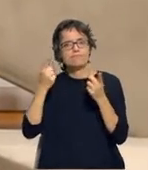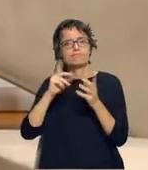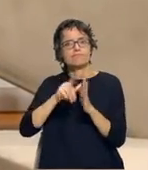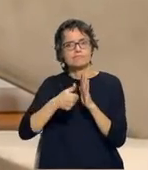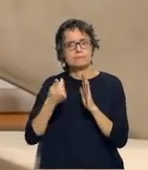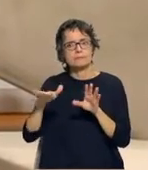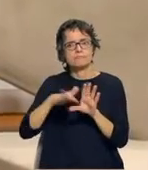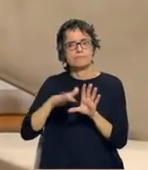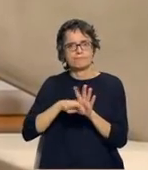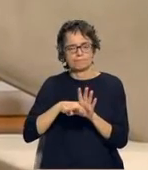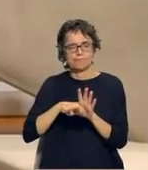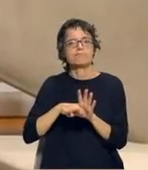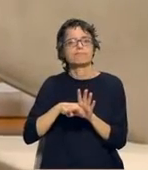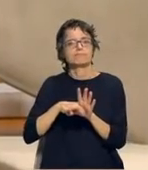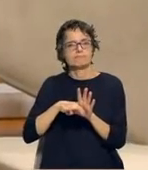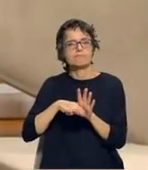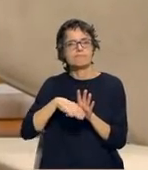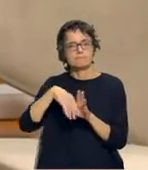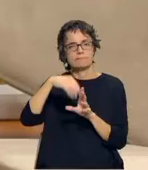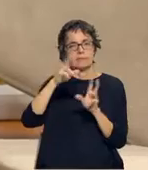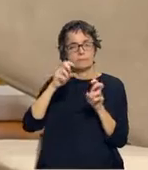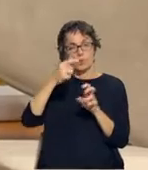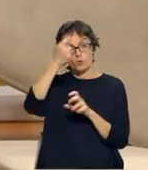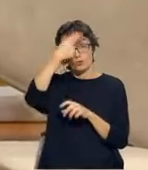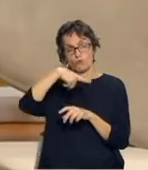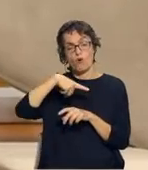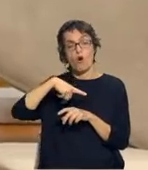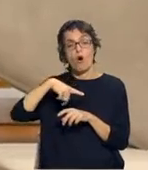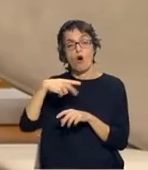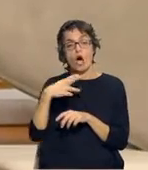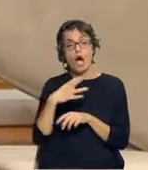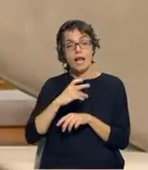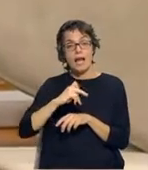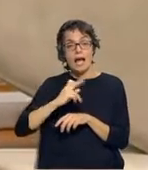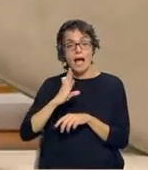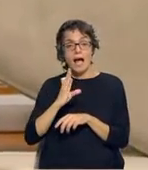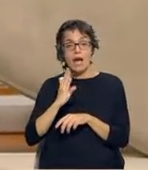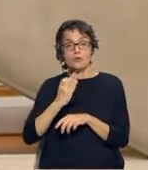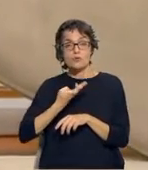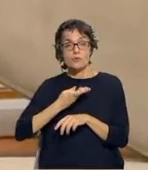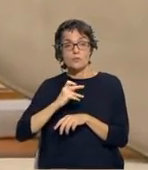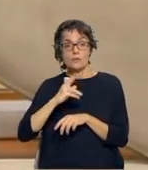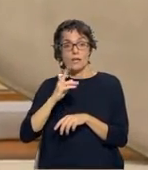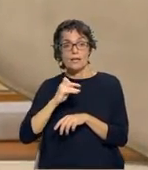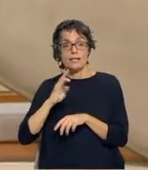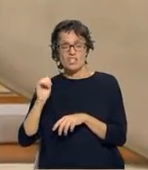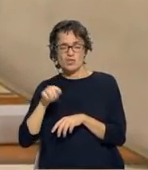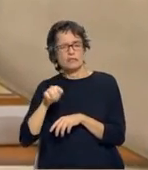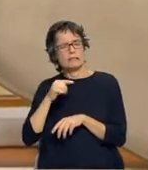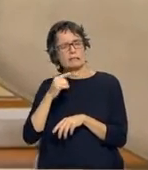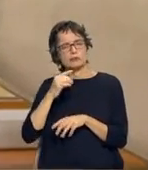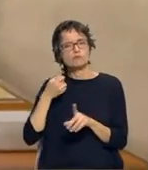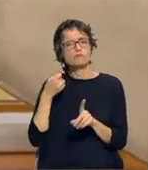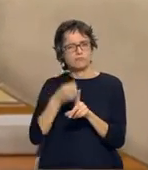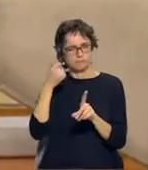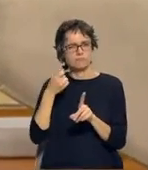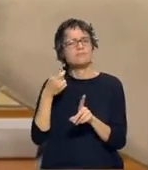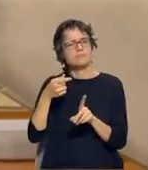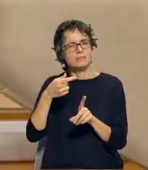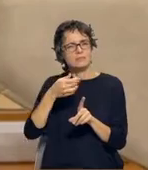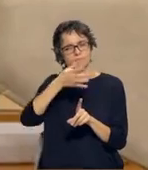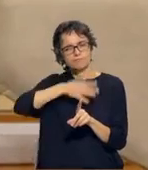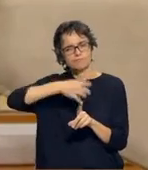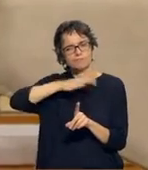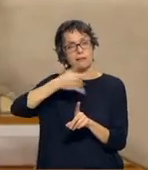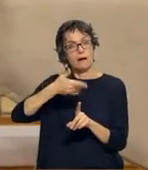a participarem no projeto Histórias da Ajudaris. Na realidade, nós vamos saber um pouco mais sobre este desafio com a nossa